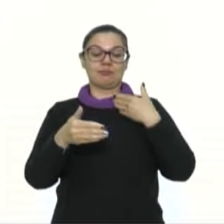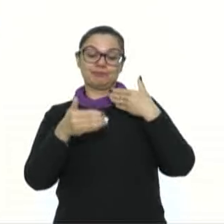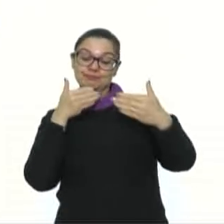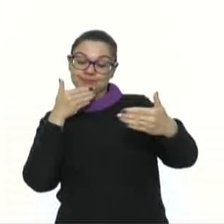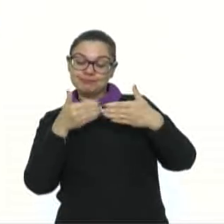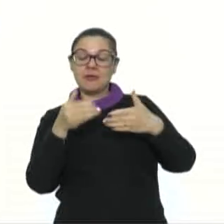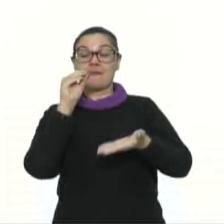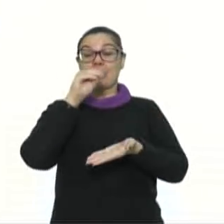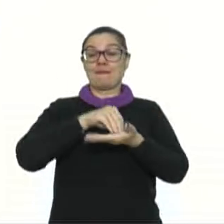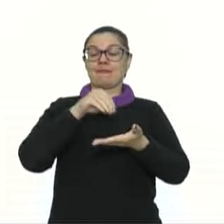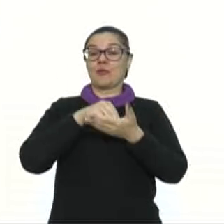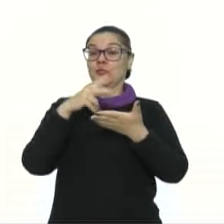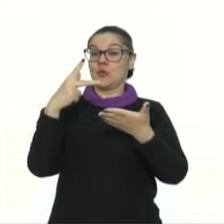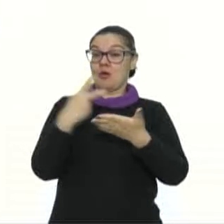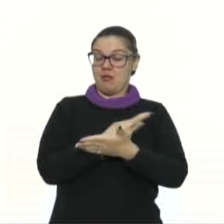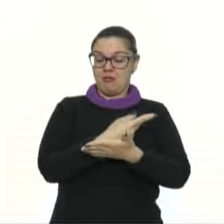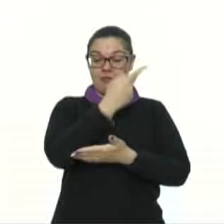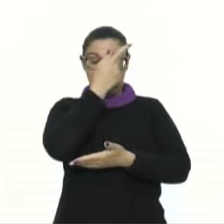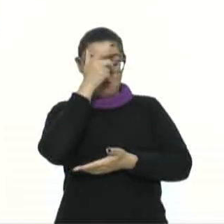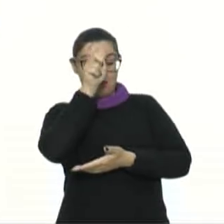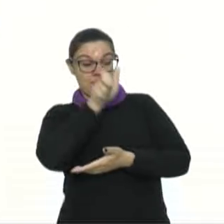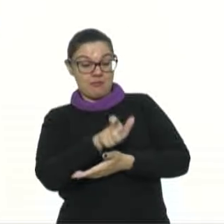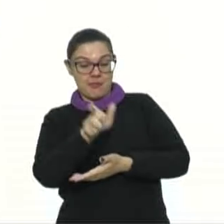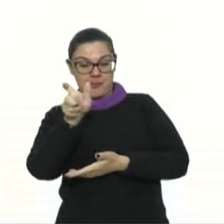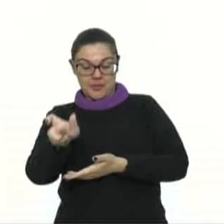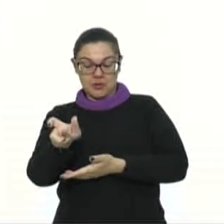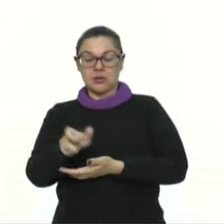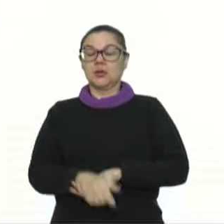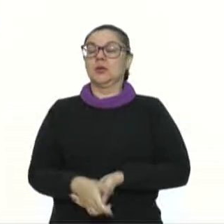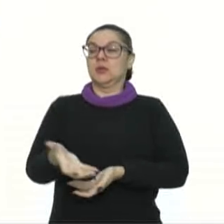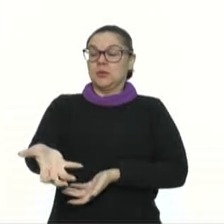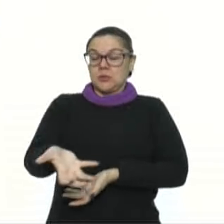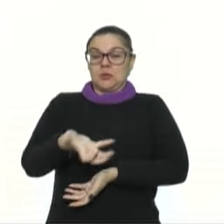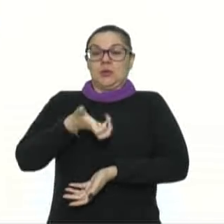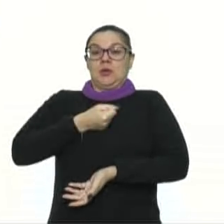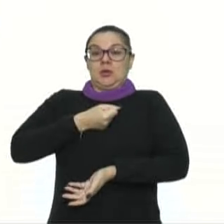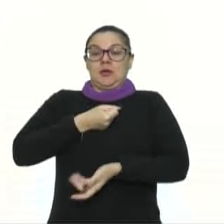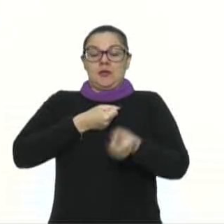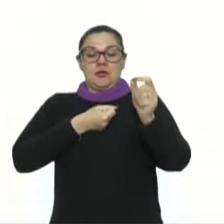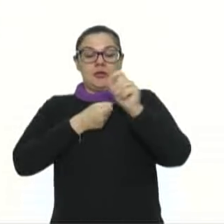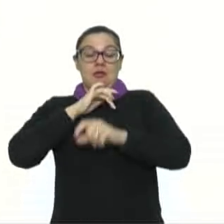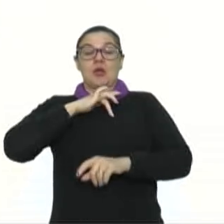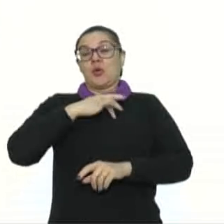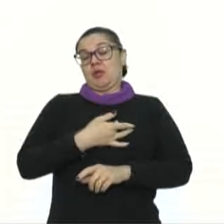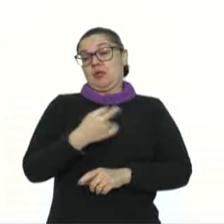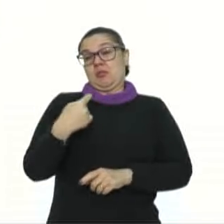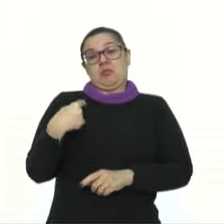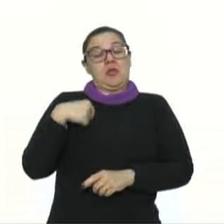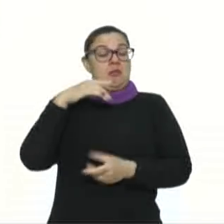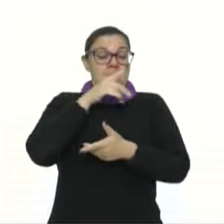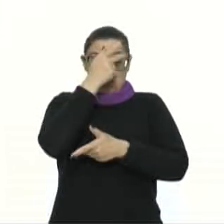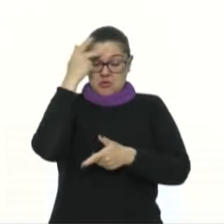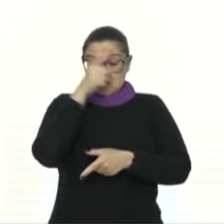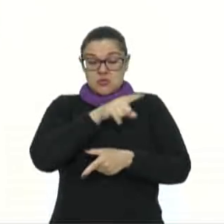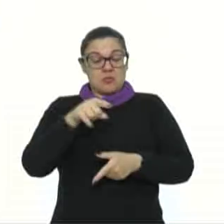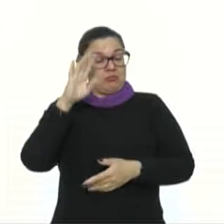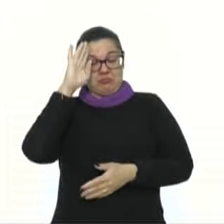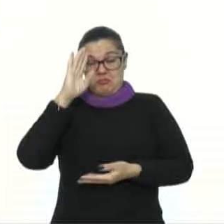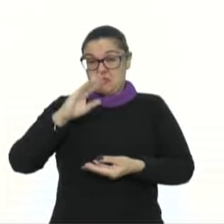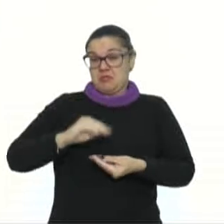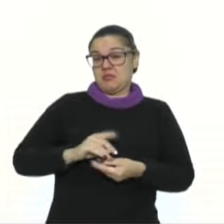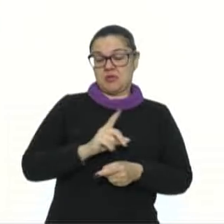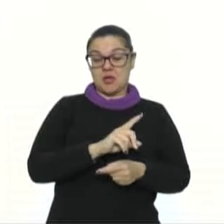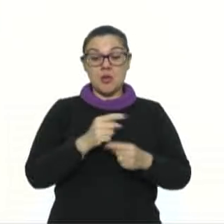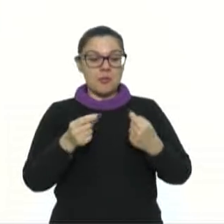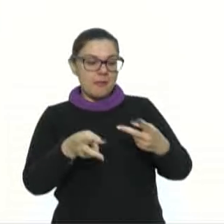comunicação podem estimular indivíduos a adotarem estratégias e posturas vitimistas, caso percebam que